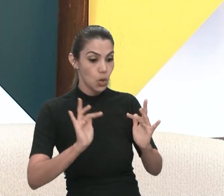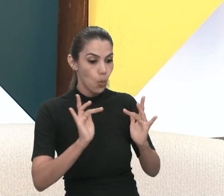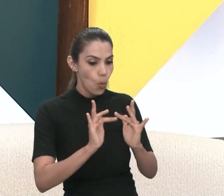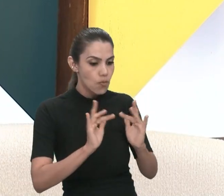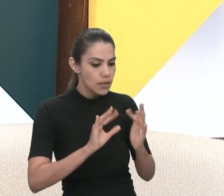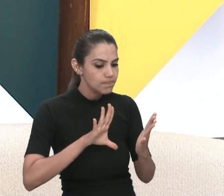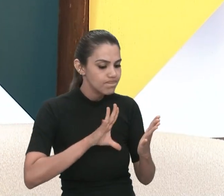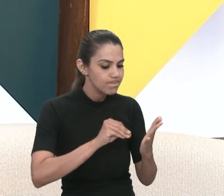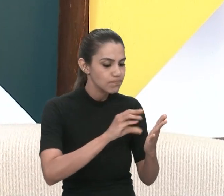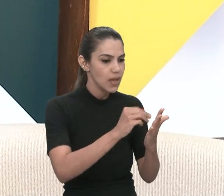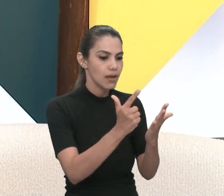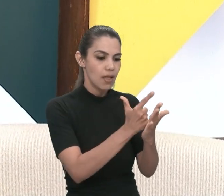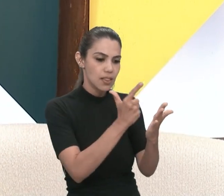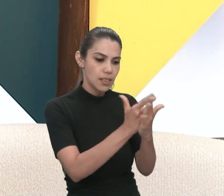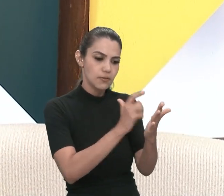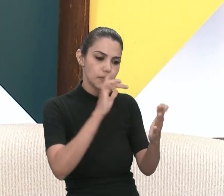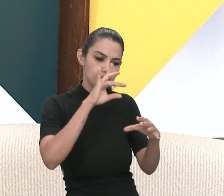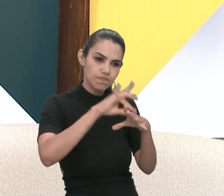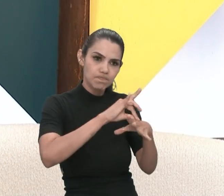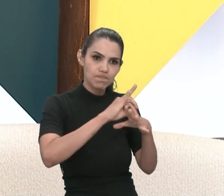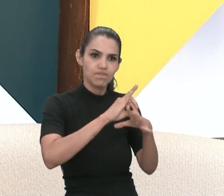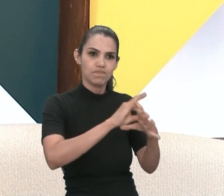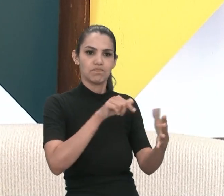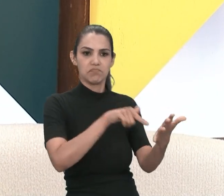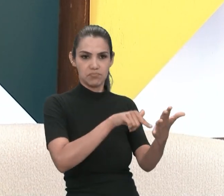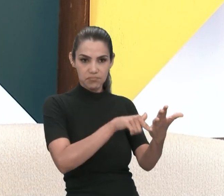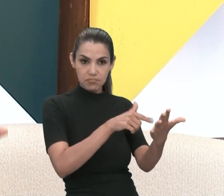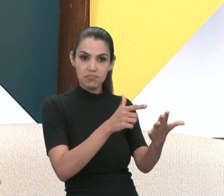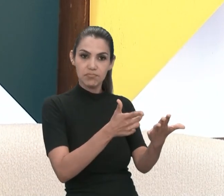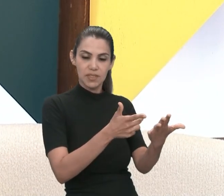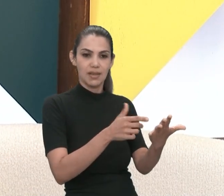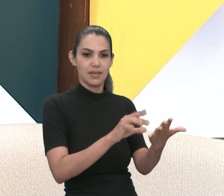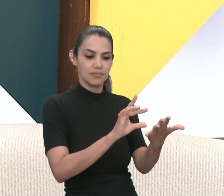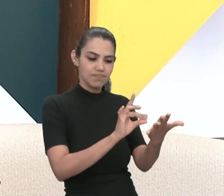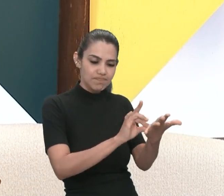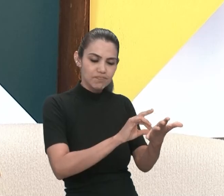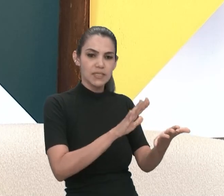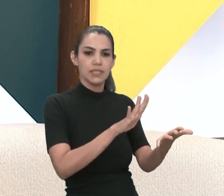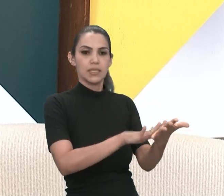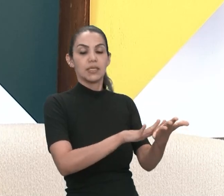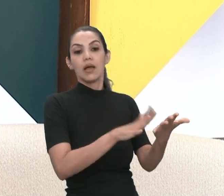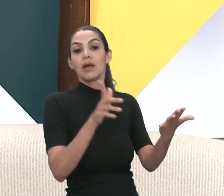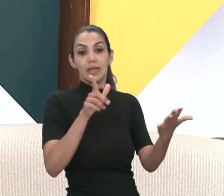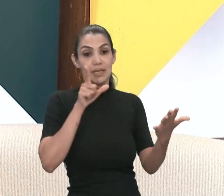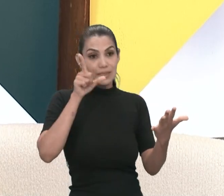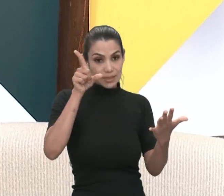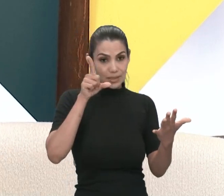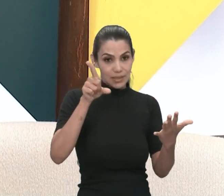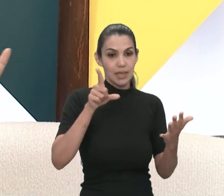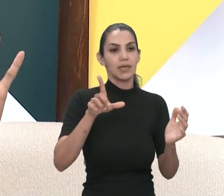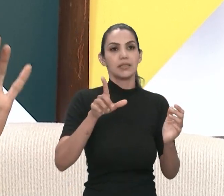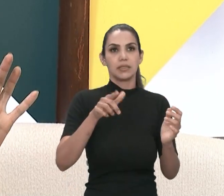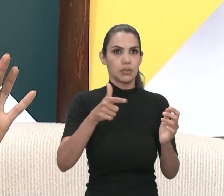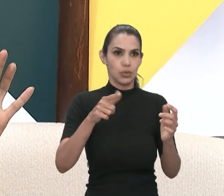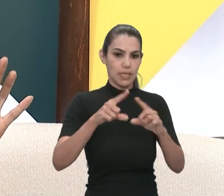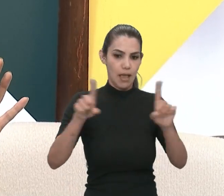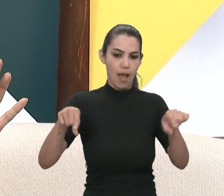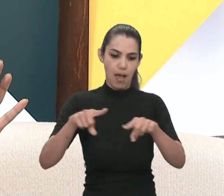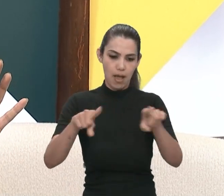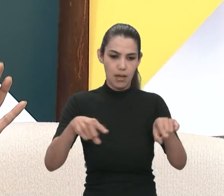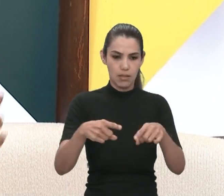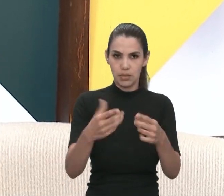educação infantil, especificamente, nós temos uma... A gente não trabalha com salas de aula, nós temos